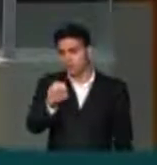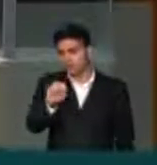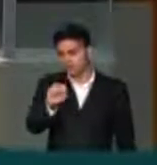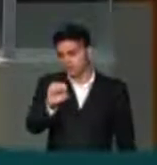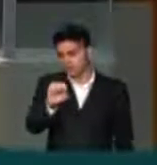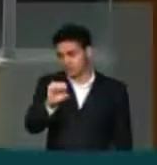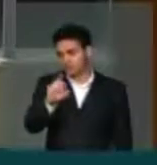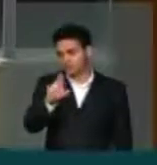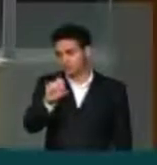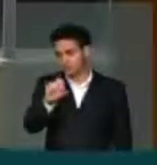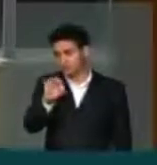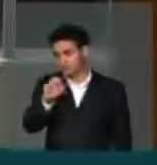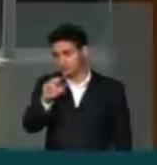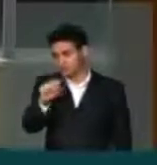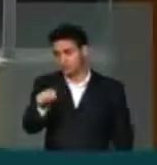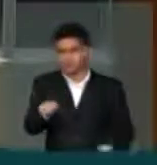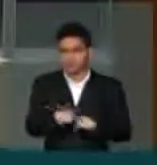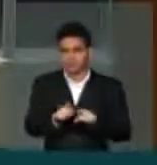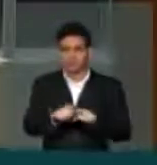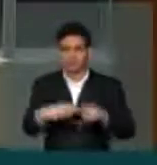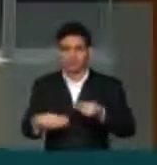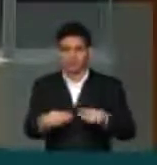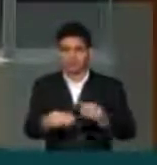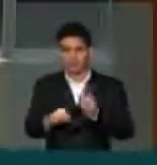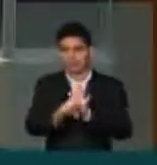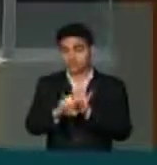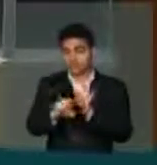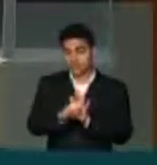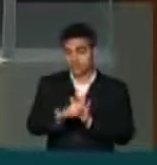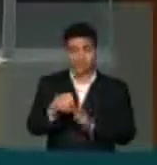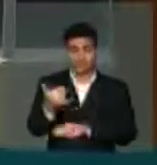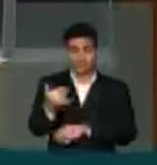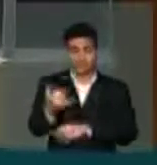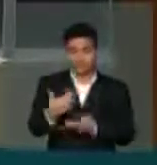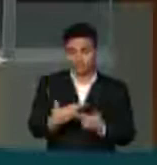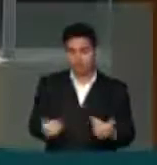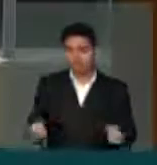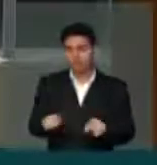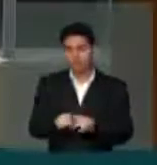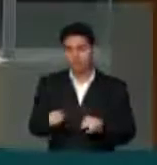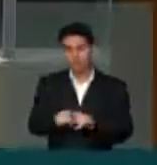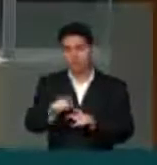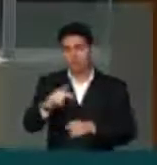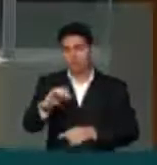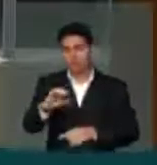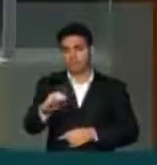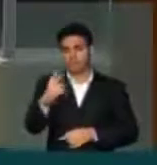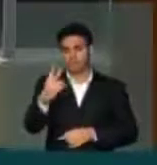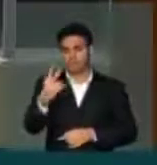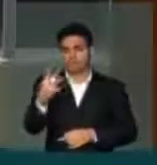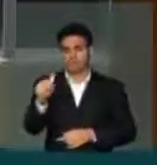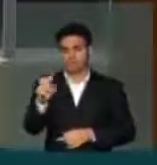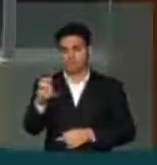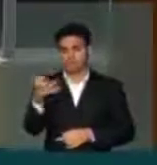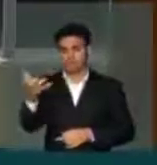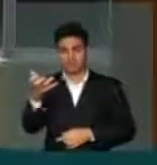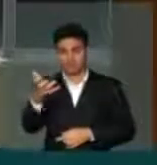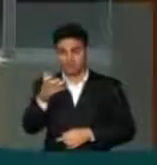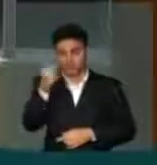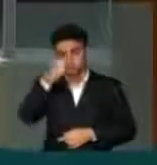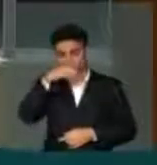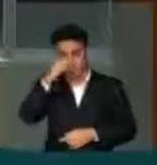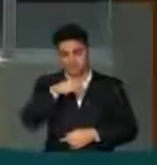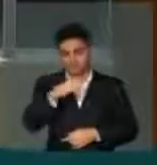como a flexibilização total do Estatuto do Desarmamento, como a PEC 215, que quer invadir